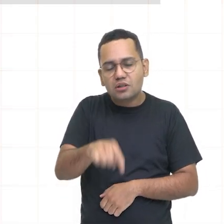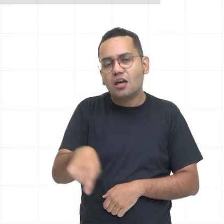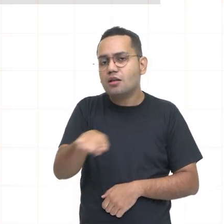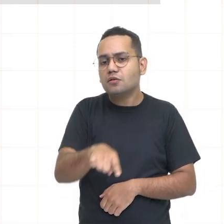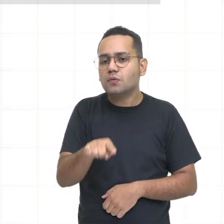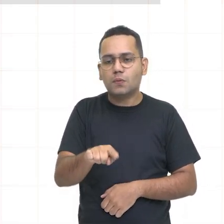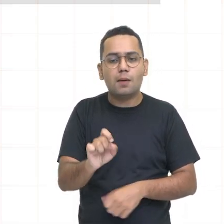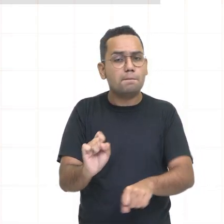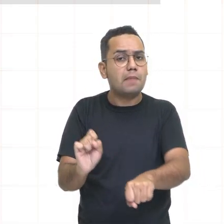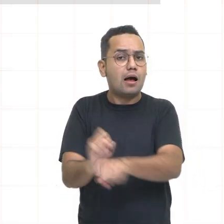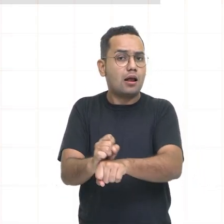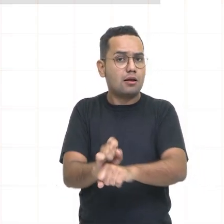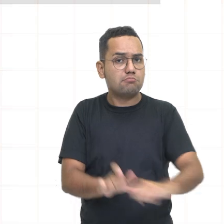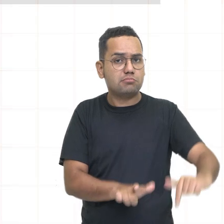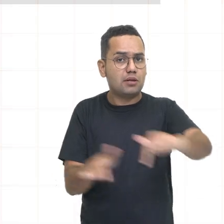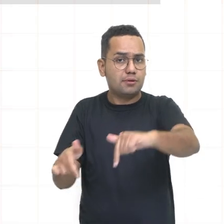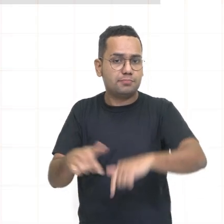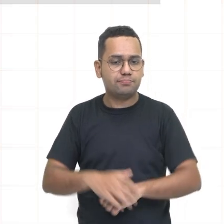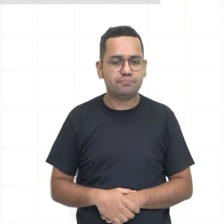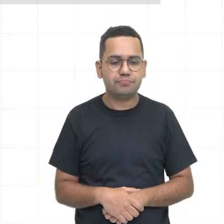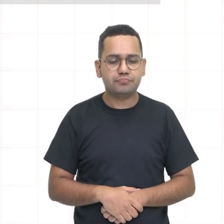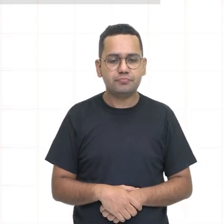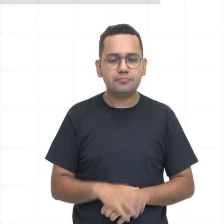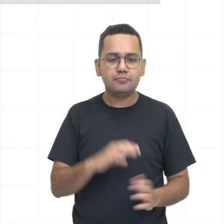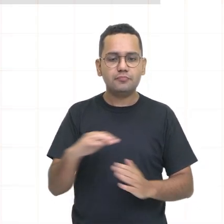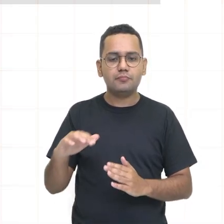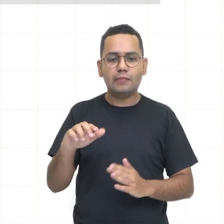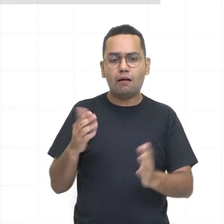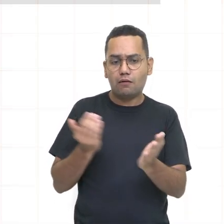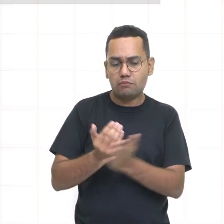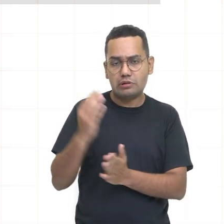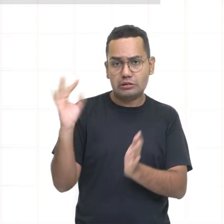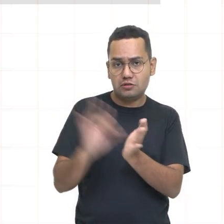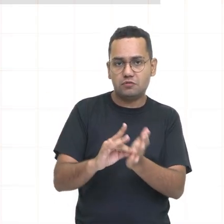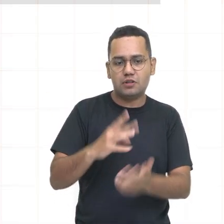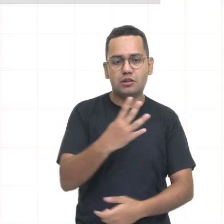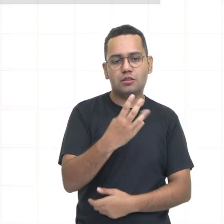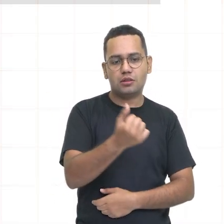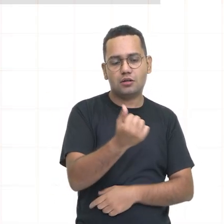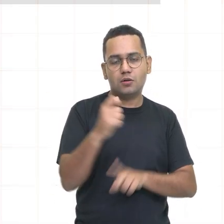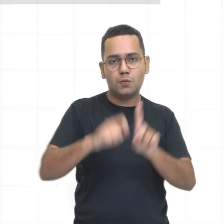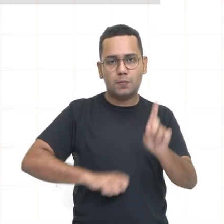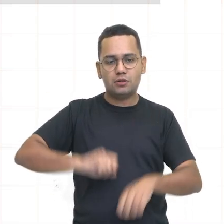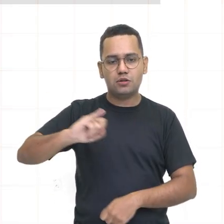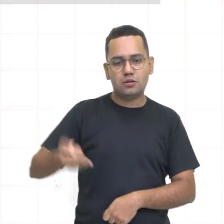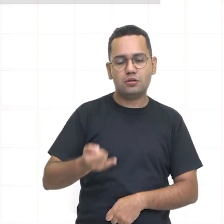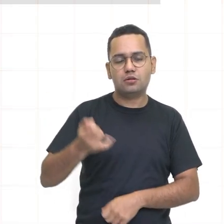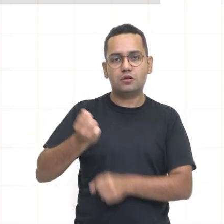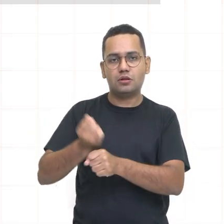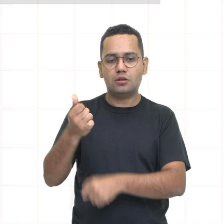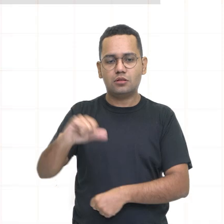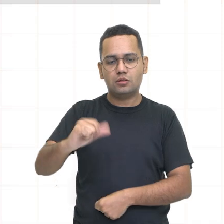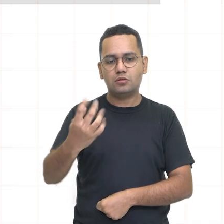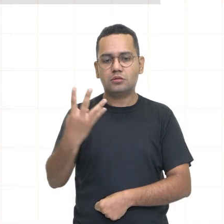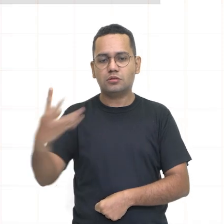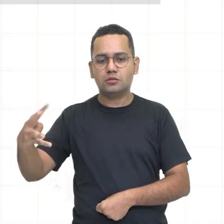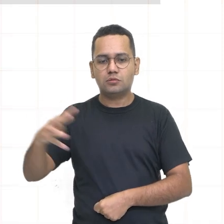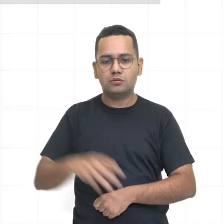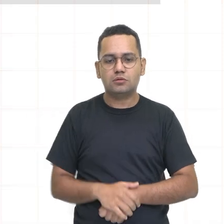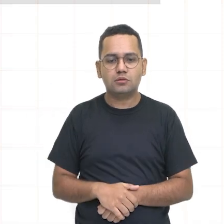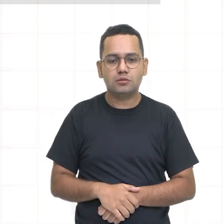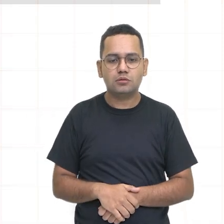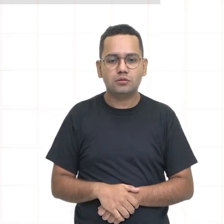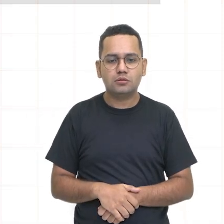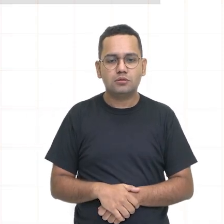rendição, que vai acontecer no dia 31 de janeiro de 1943. Nós temos aí a rendição da